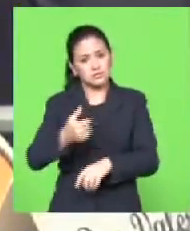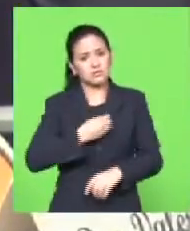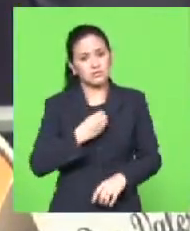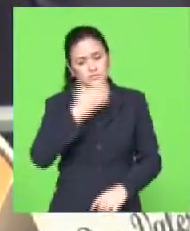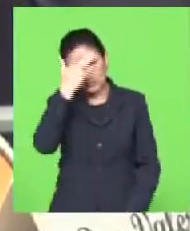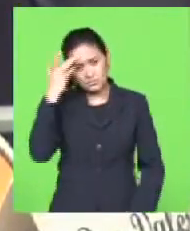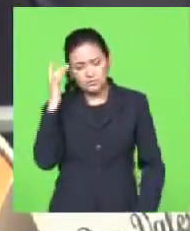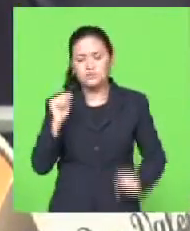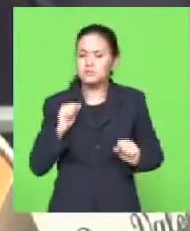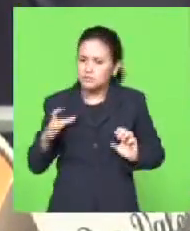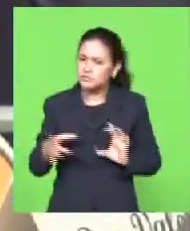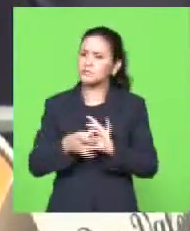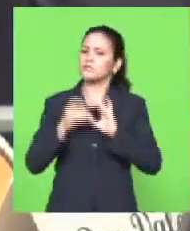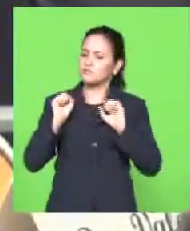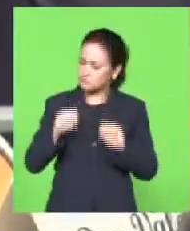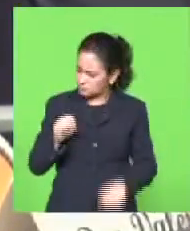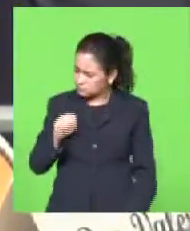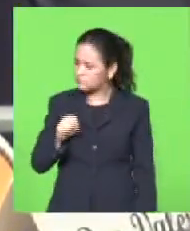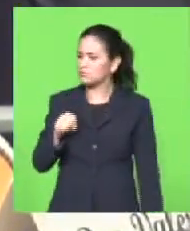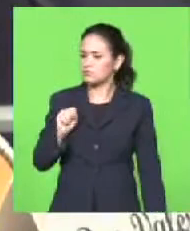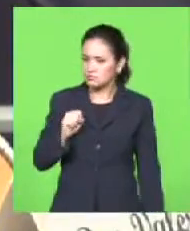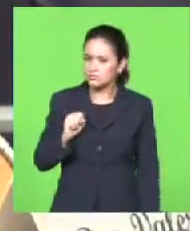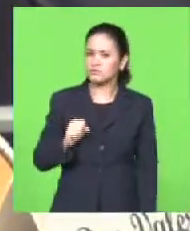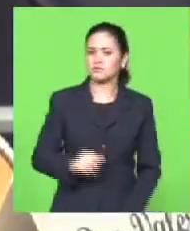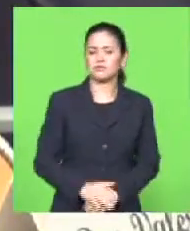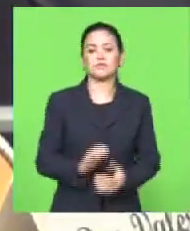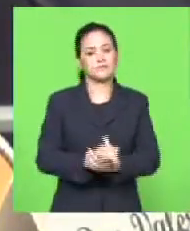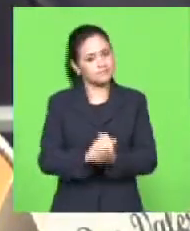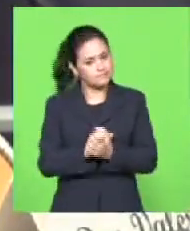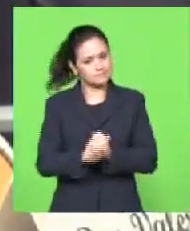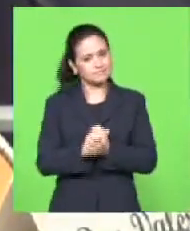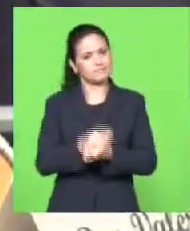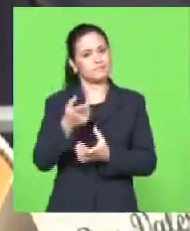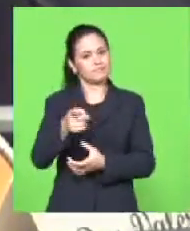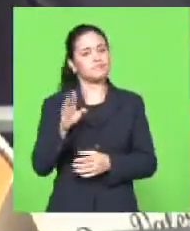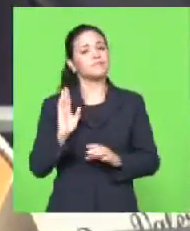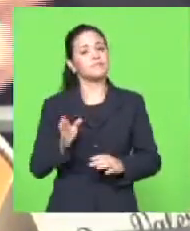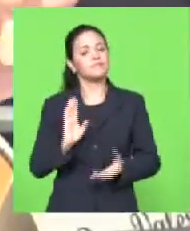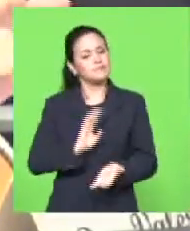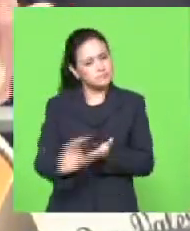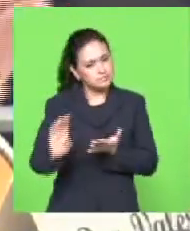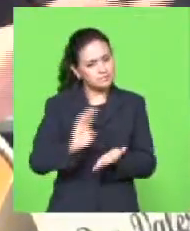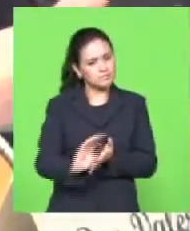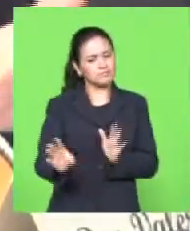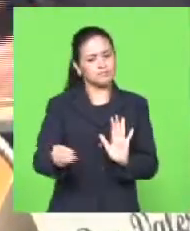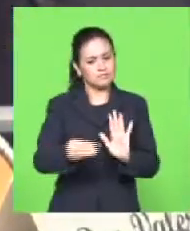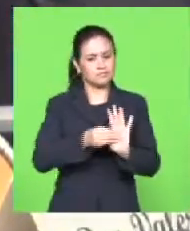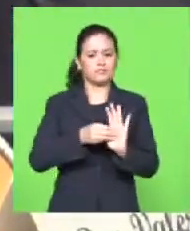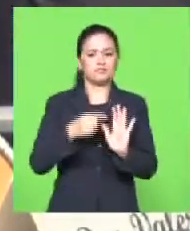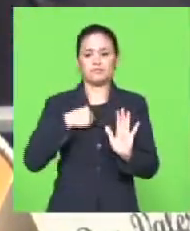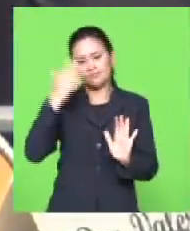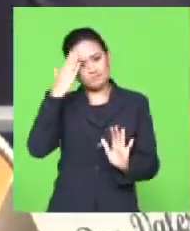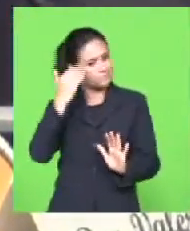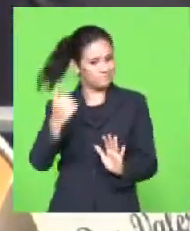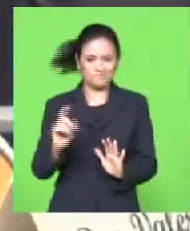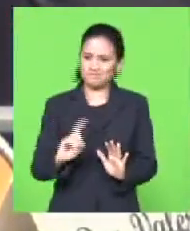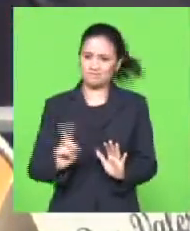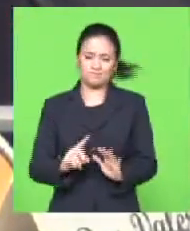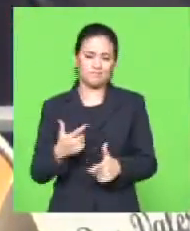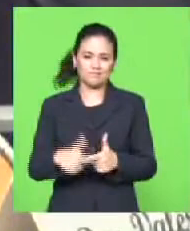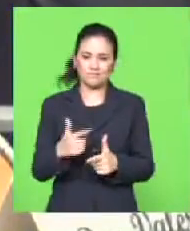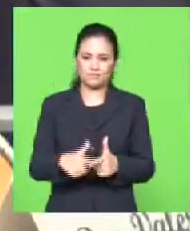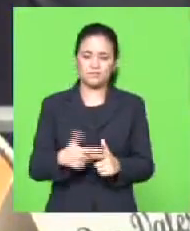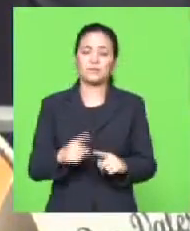que eu irei somar sim. E quero parabenizar por já ter tido essa iniciativa, realmente eu não sabia do problema, mas,